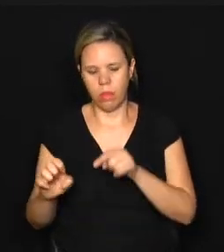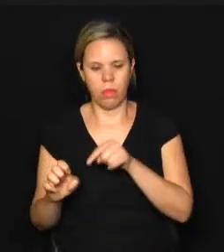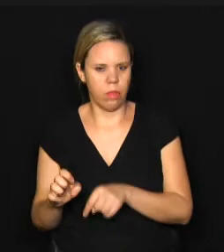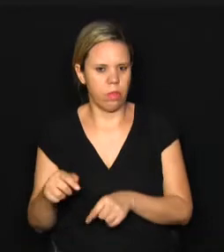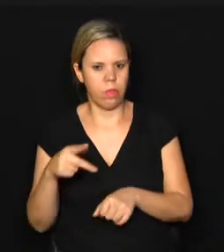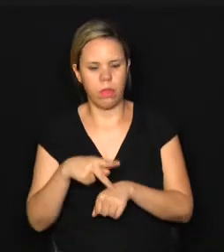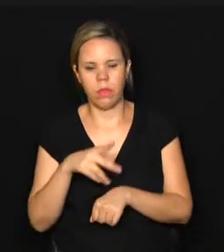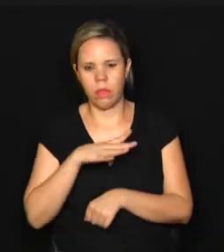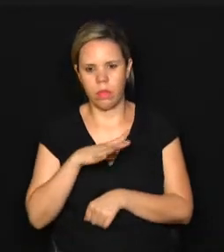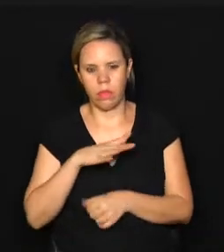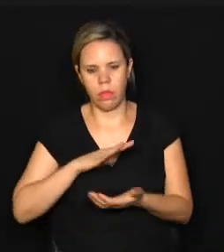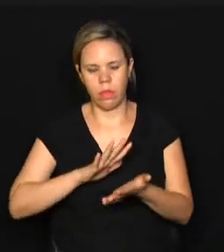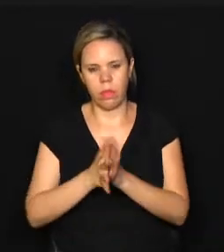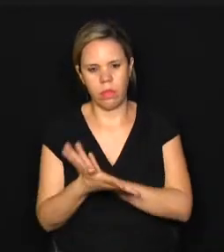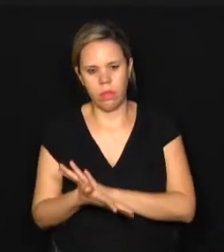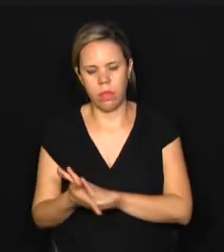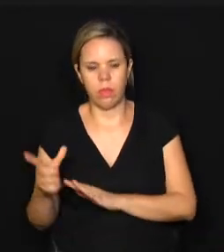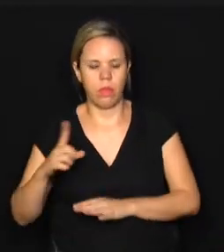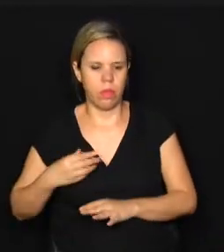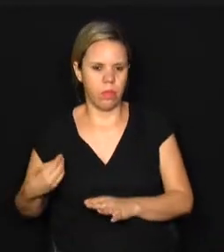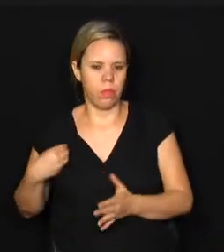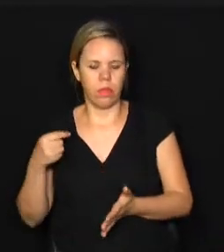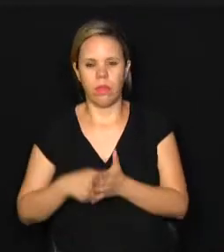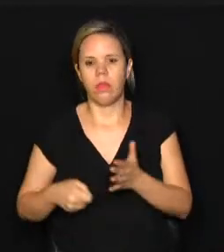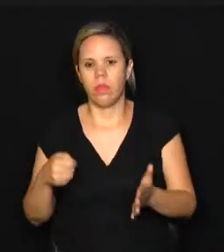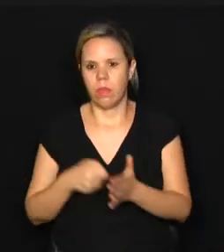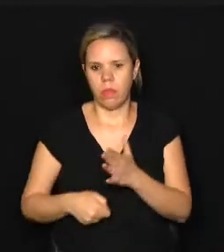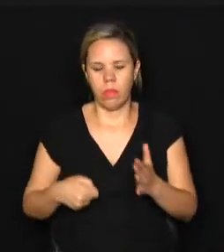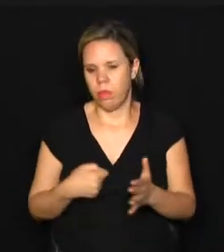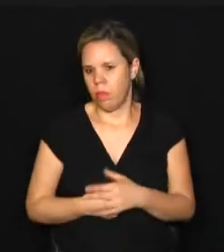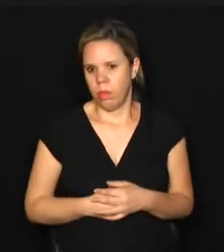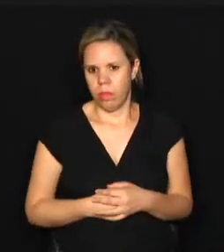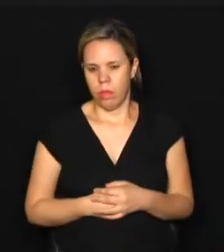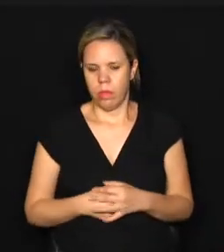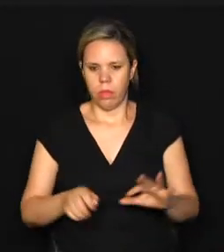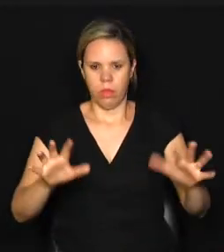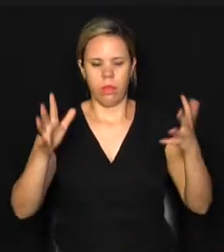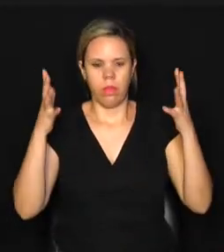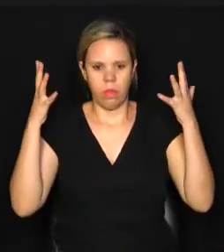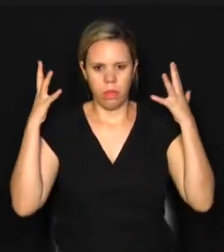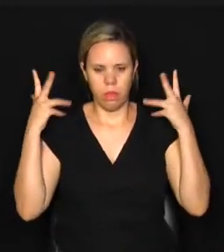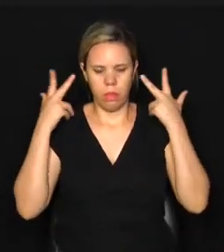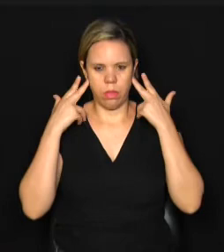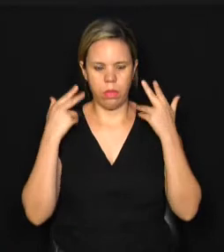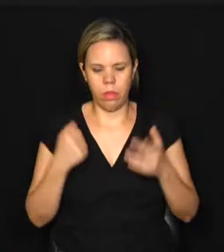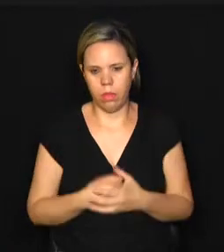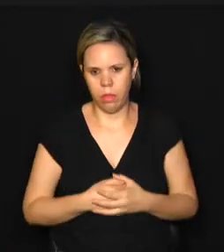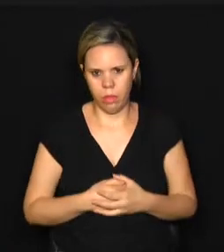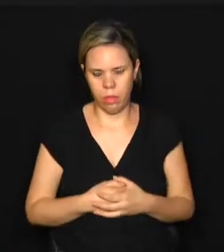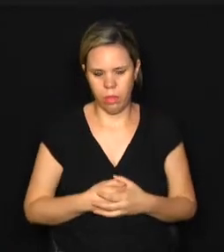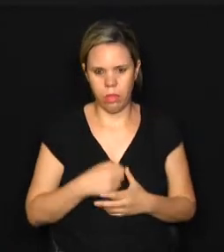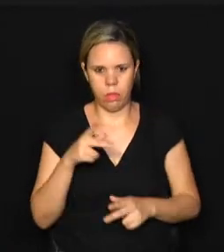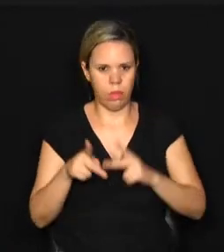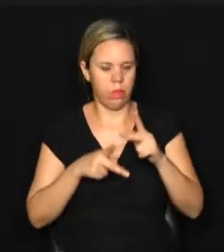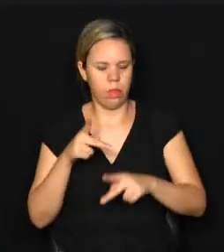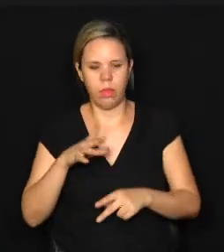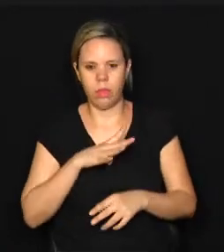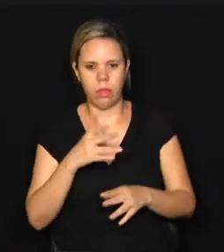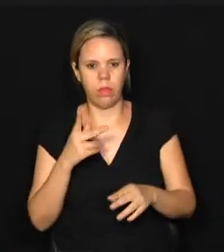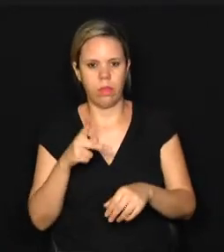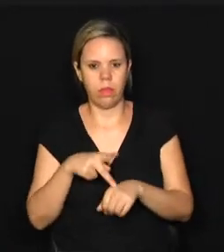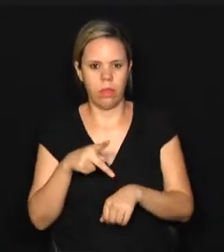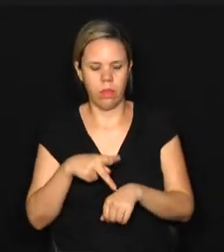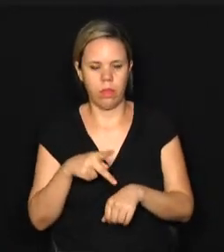prefere destruir aquilo que resiste, que são os resquícios de Mata Atlântica. Mas a população de Pedreira e a